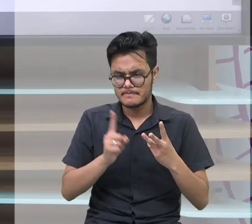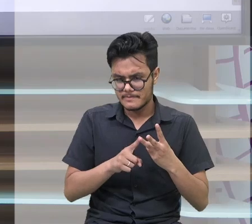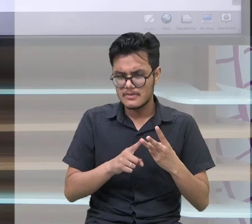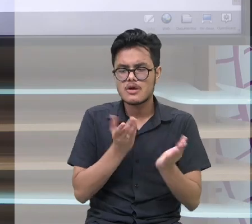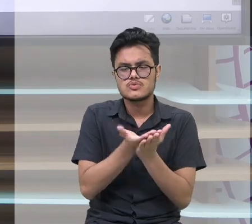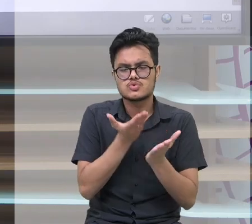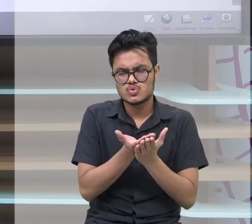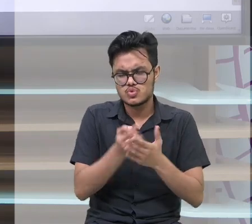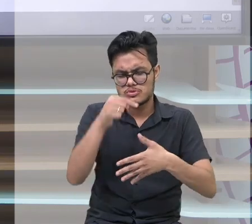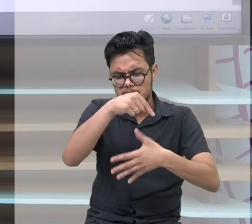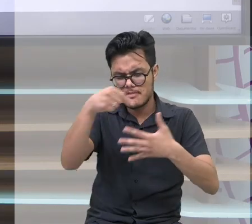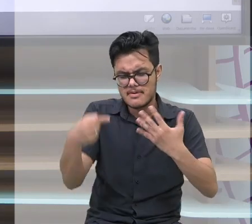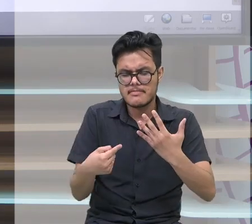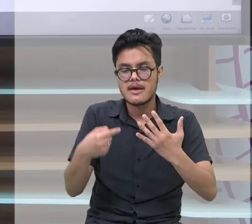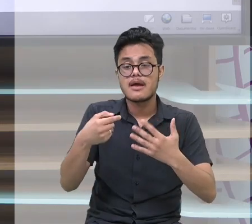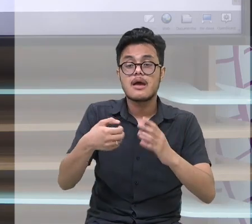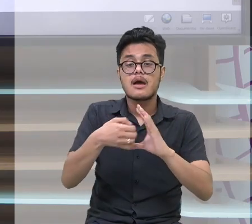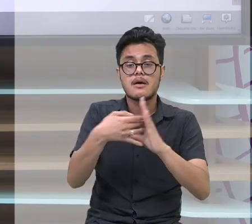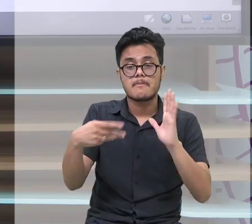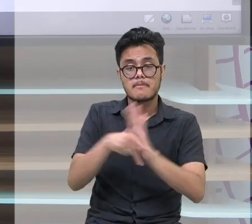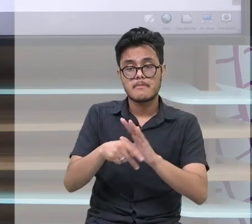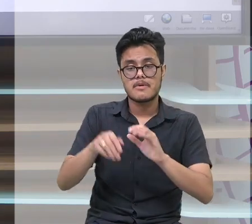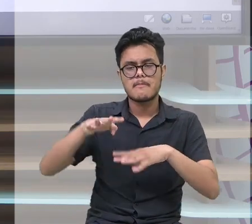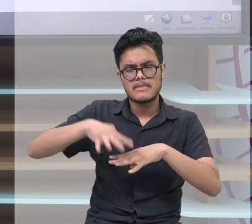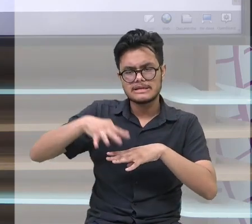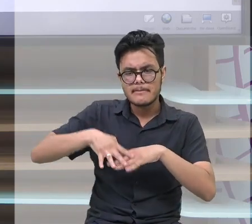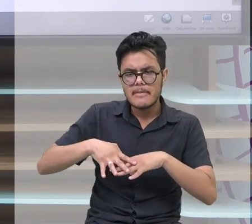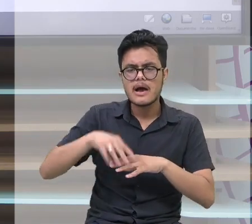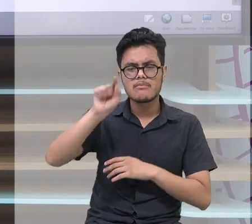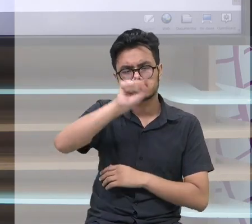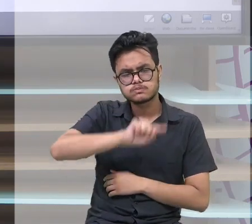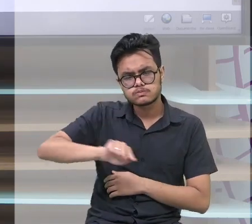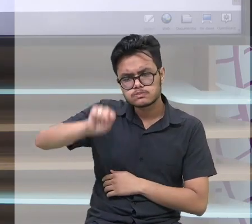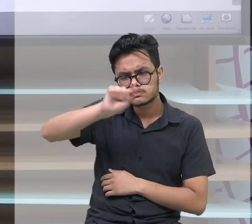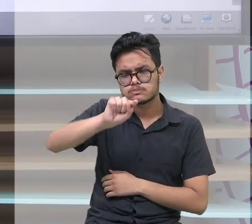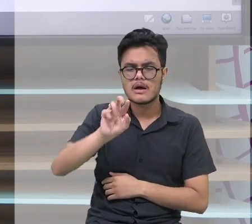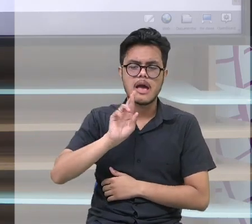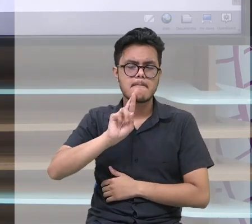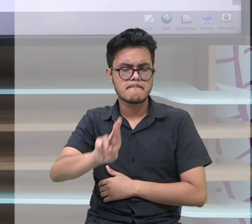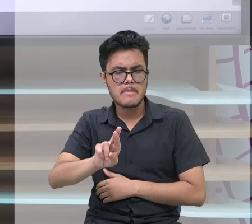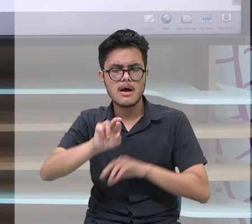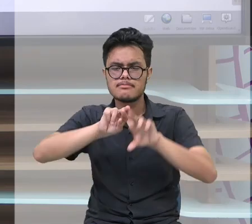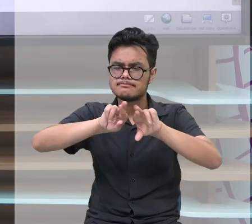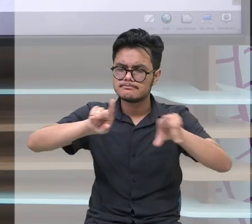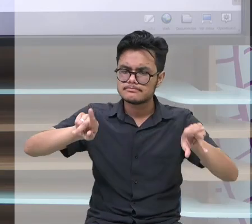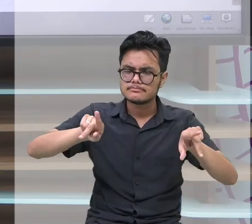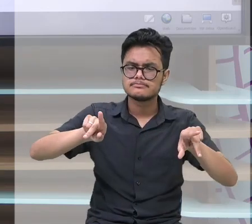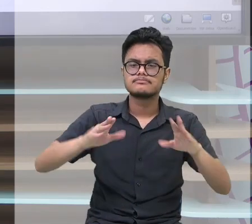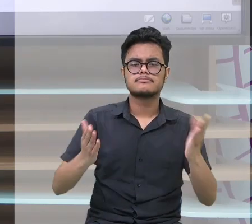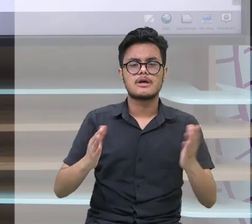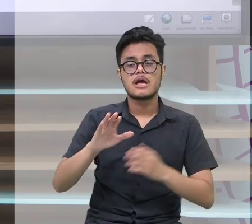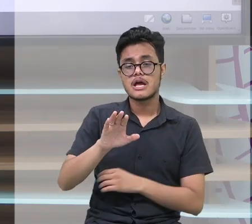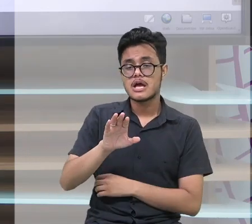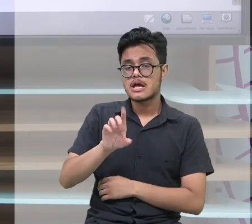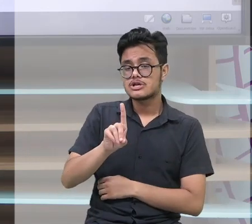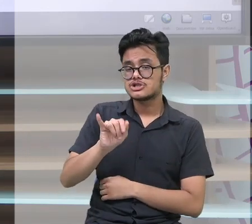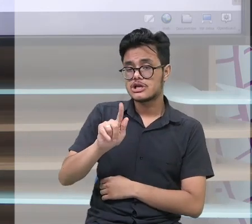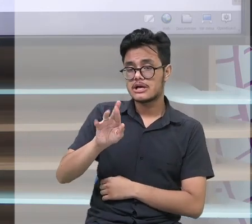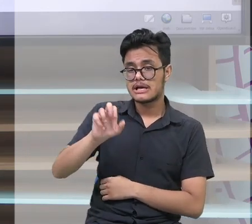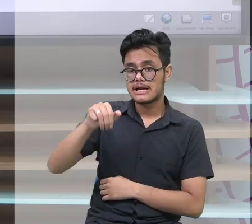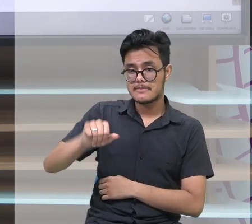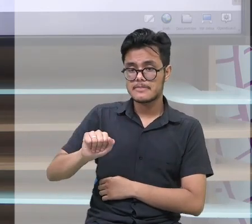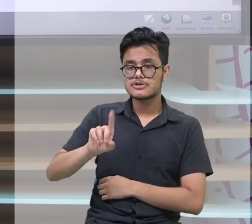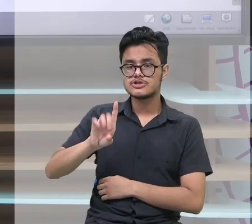lá aquelas representações, aqueles círculos, né? Nós chamamos de diagrama de Venn, e a partir dali a gente